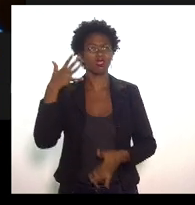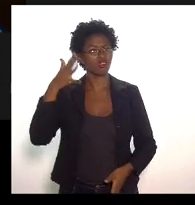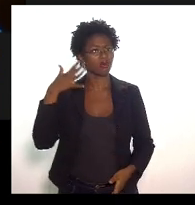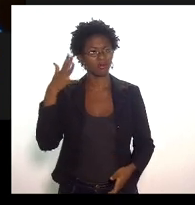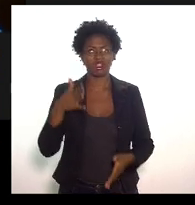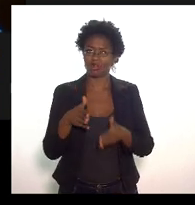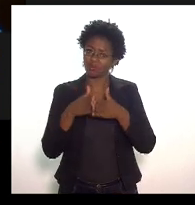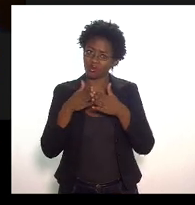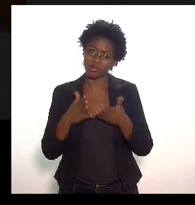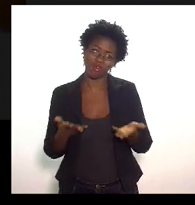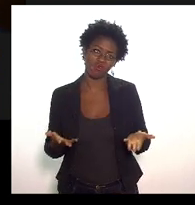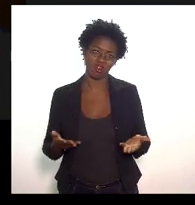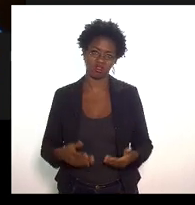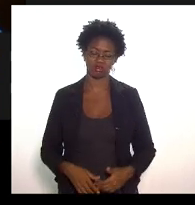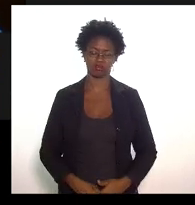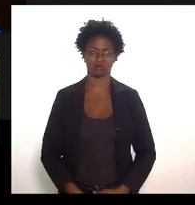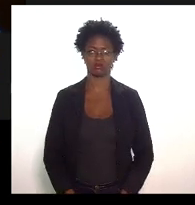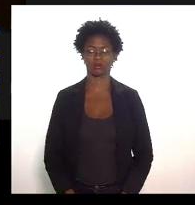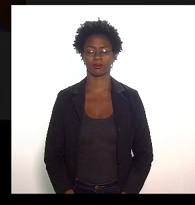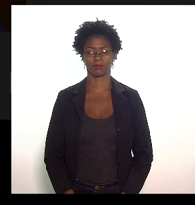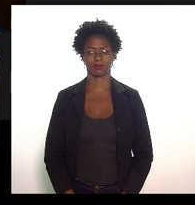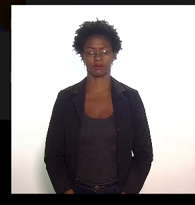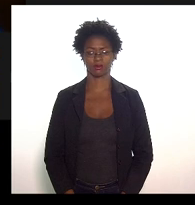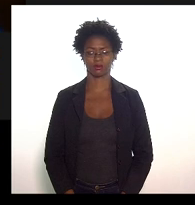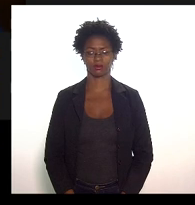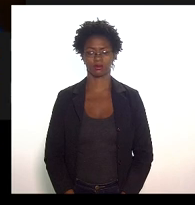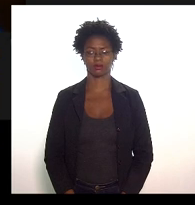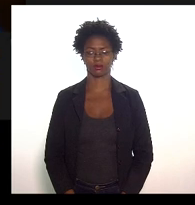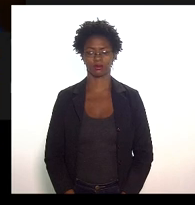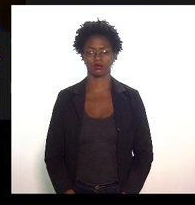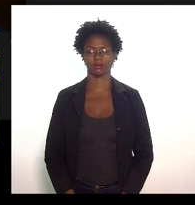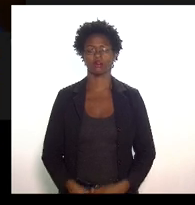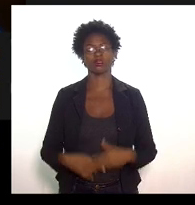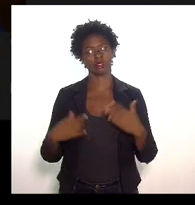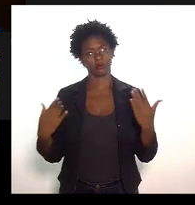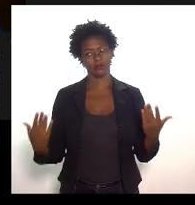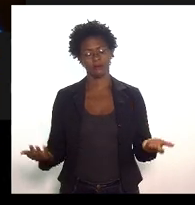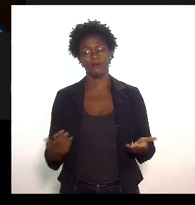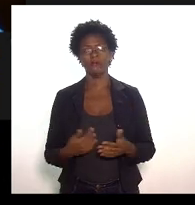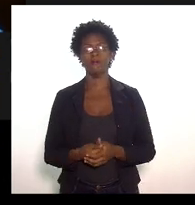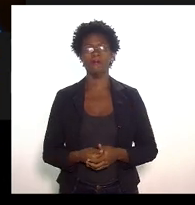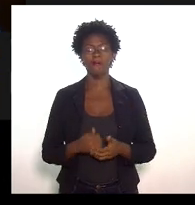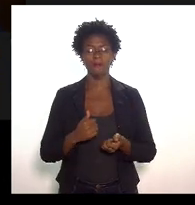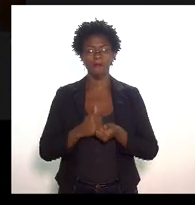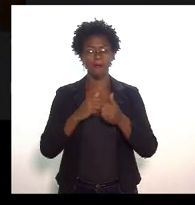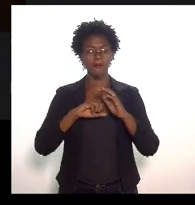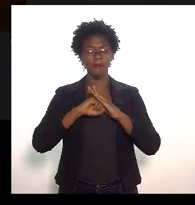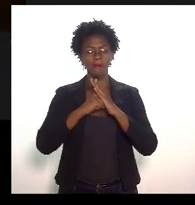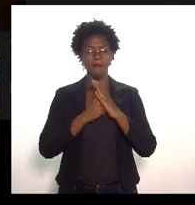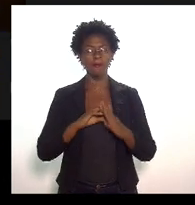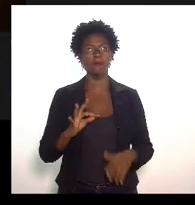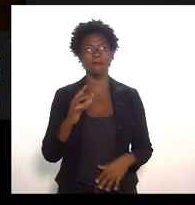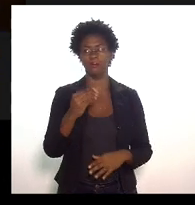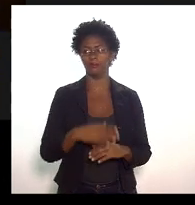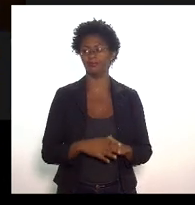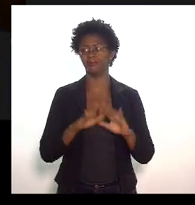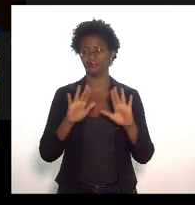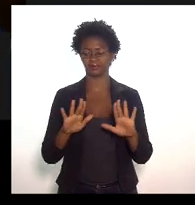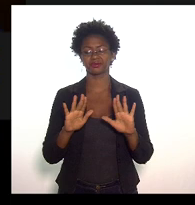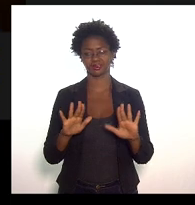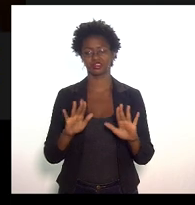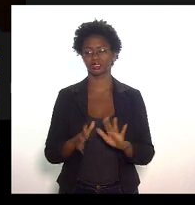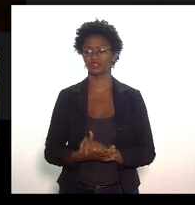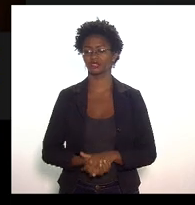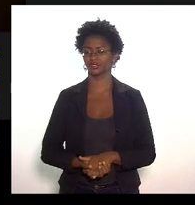deputado. Talvez o suporte possa fazer o bloqueio de todos e o caso liberar novamente. Mas, assim, eu acho que